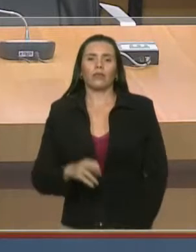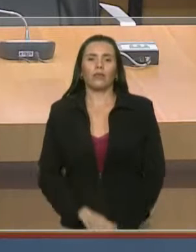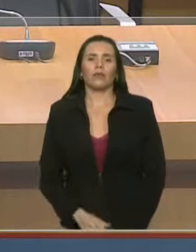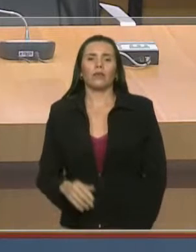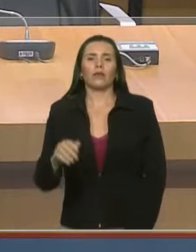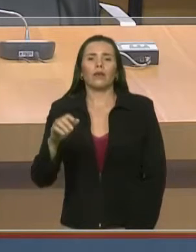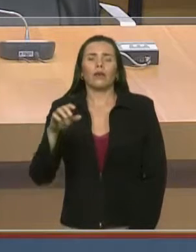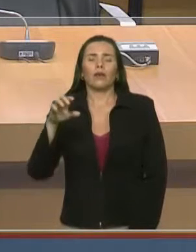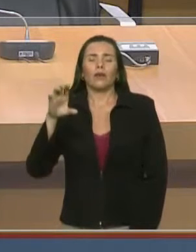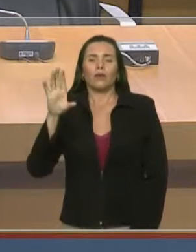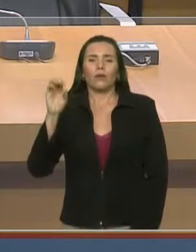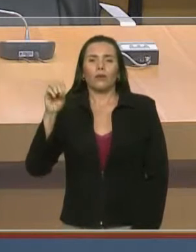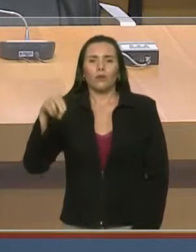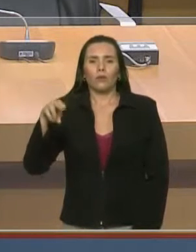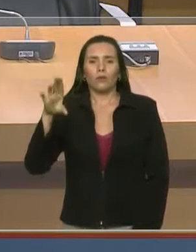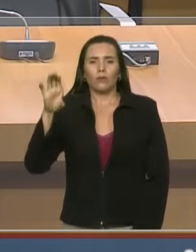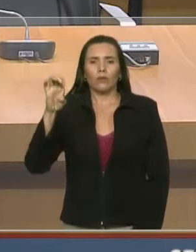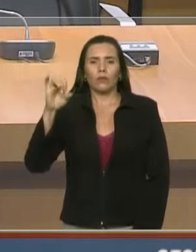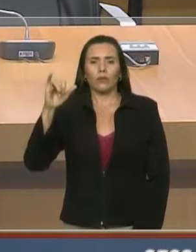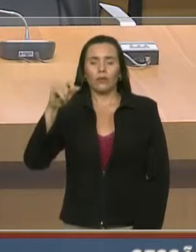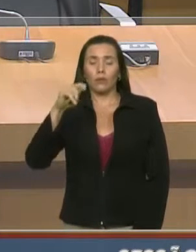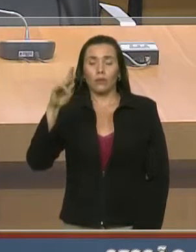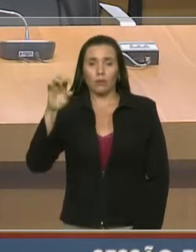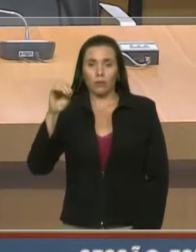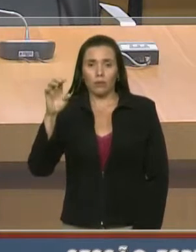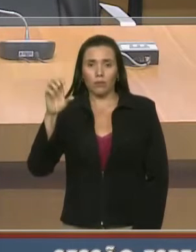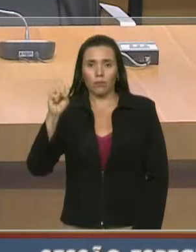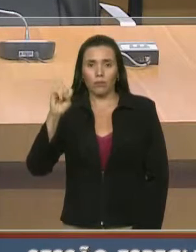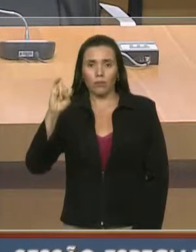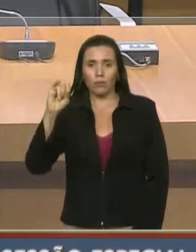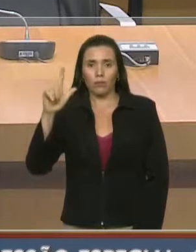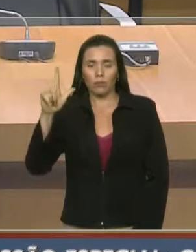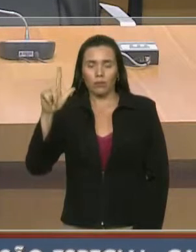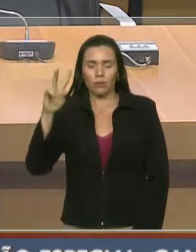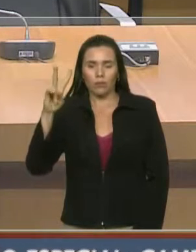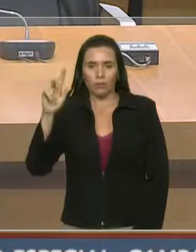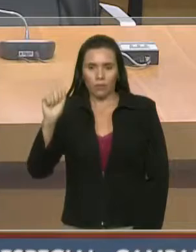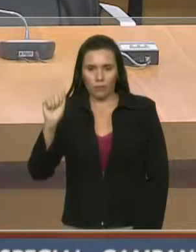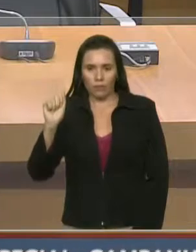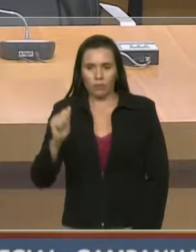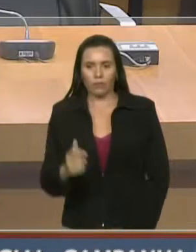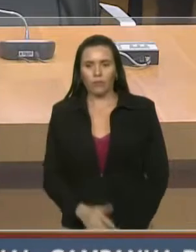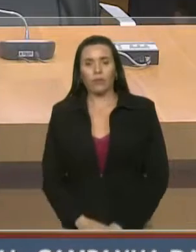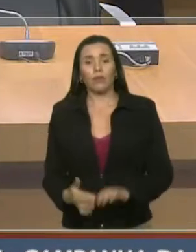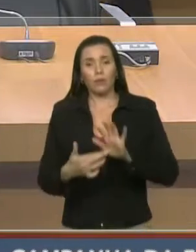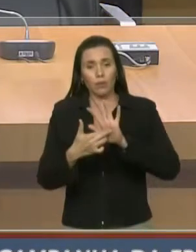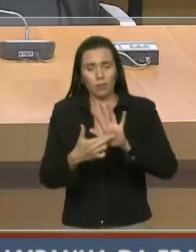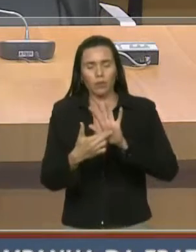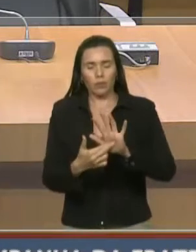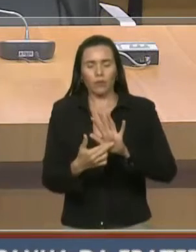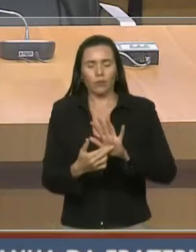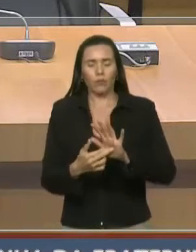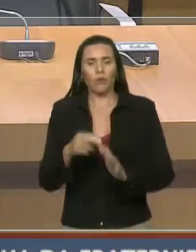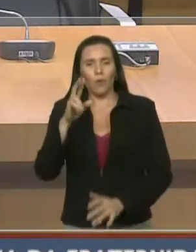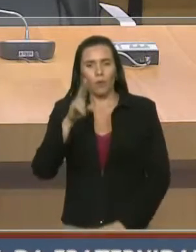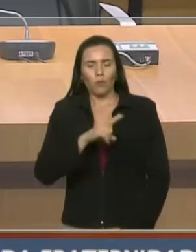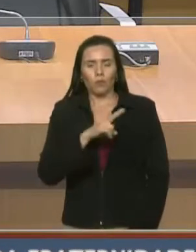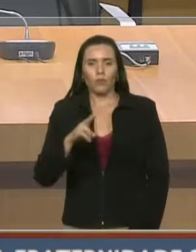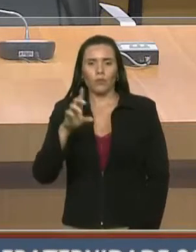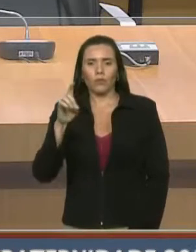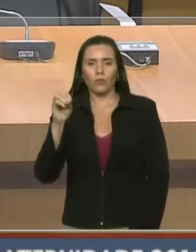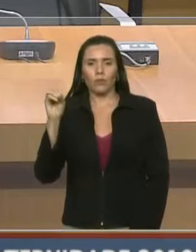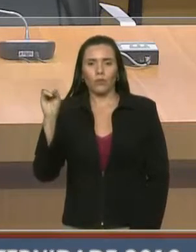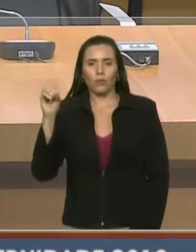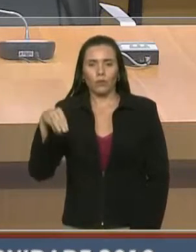coordenador arquidiocesano de pastoral, neste ato representando o bispo Dom Belisário.